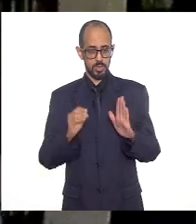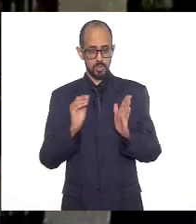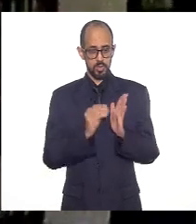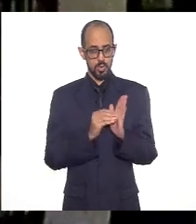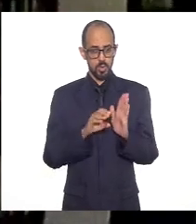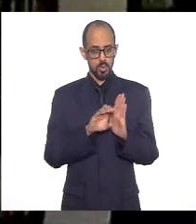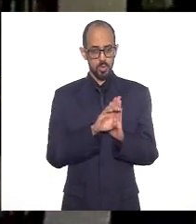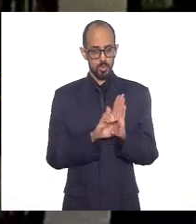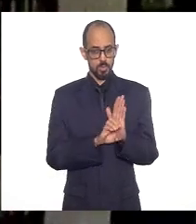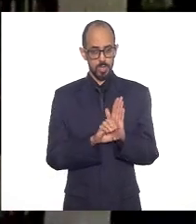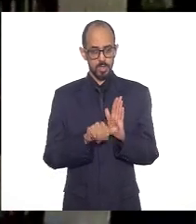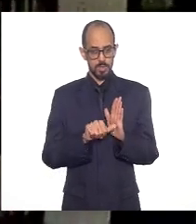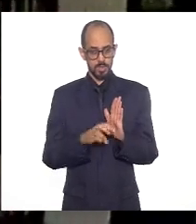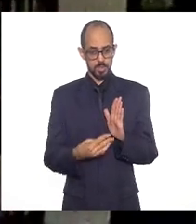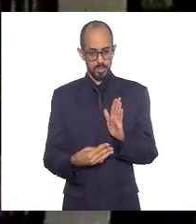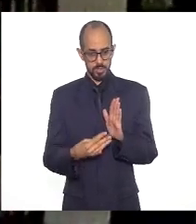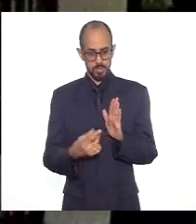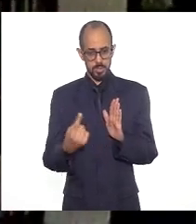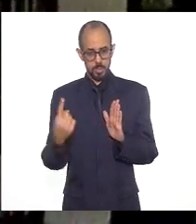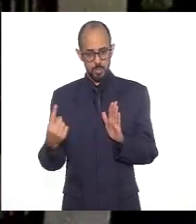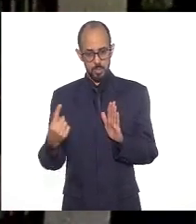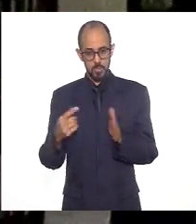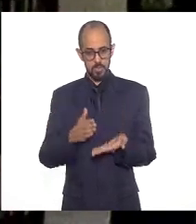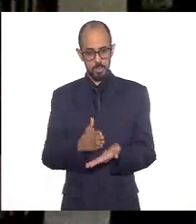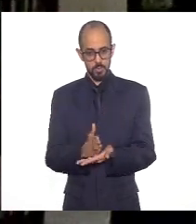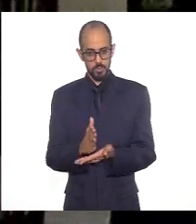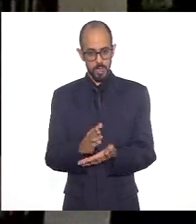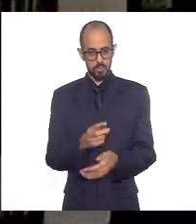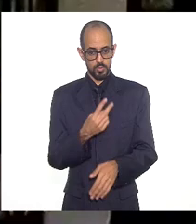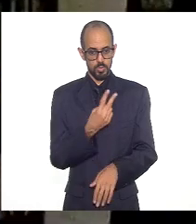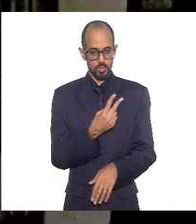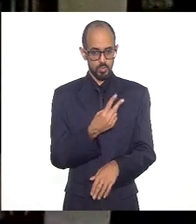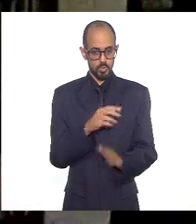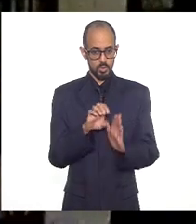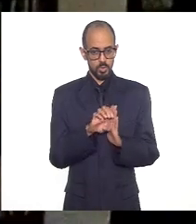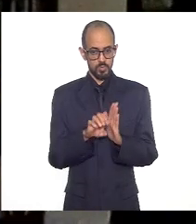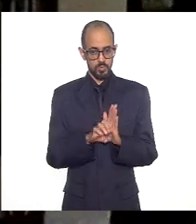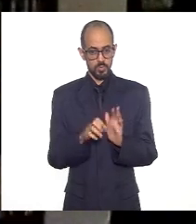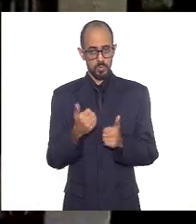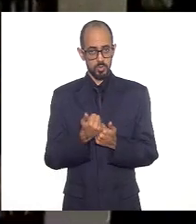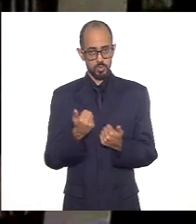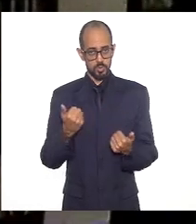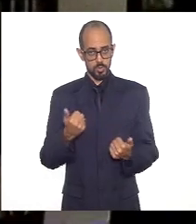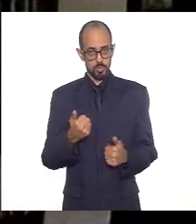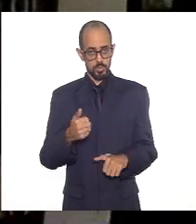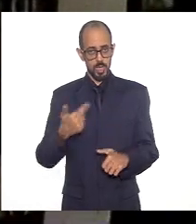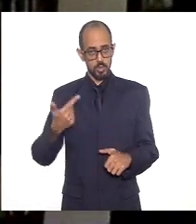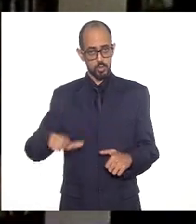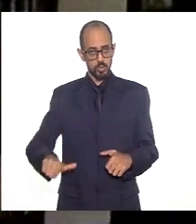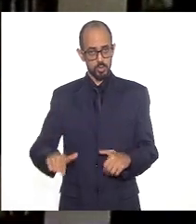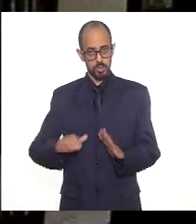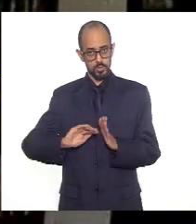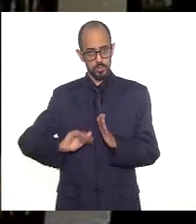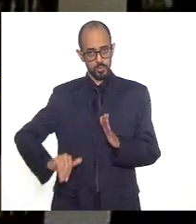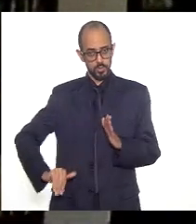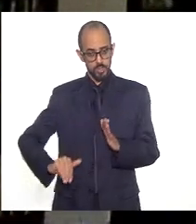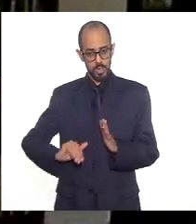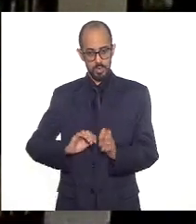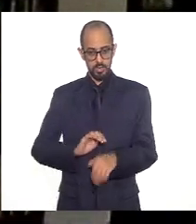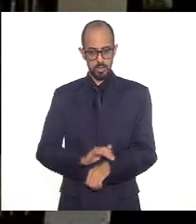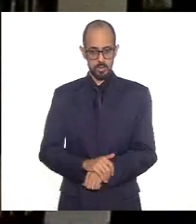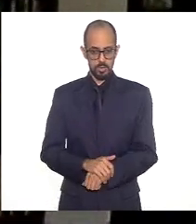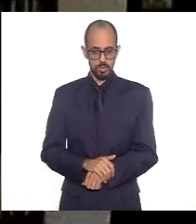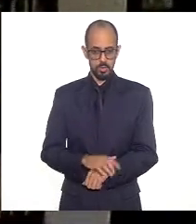texto. Uma foi aprovada, duas aprovadas como subemenda e as demais rejeitadas. O